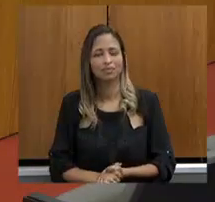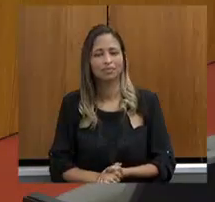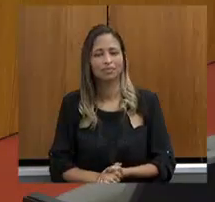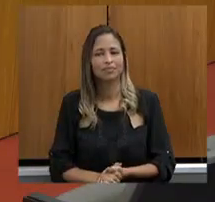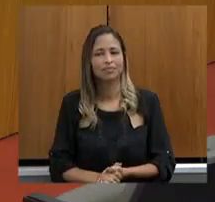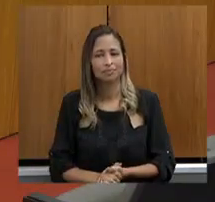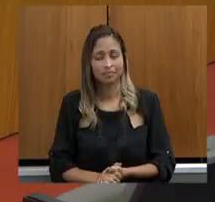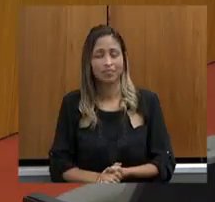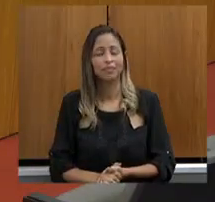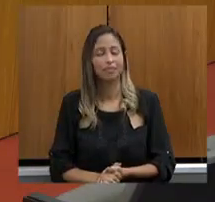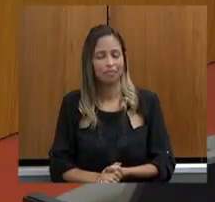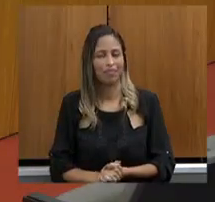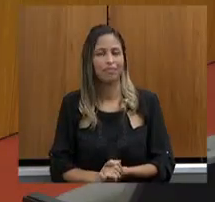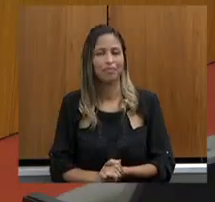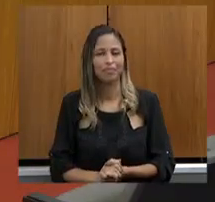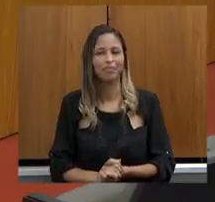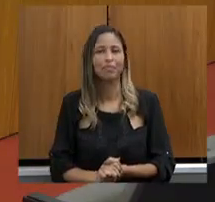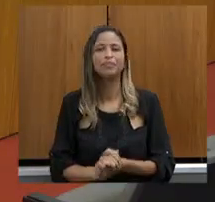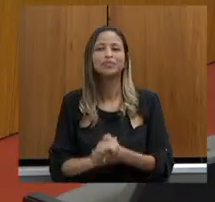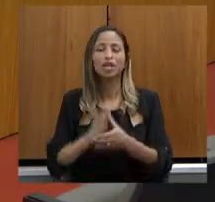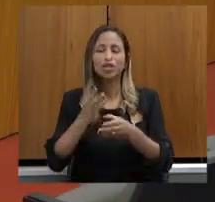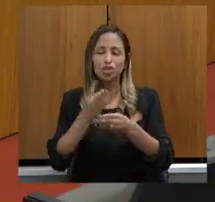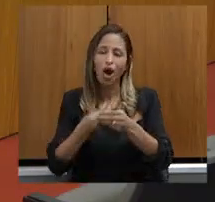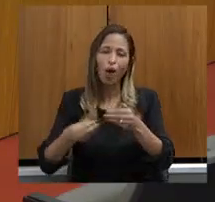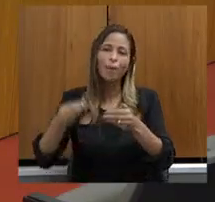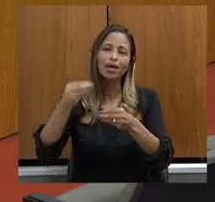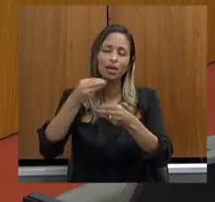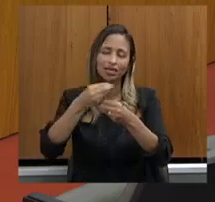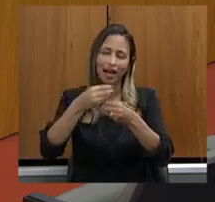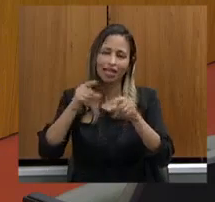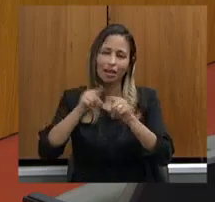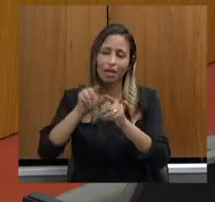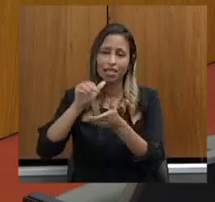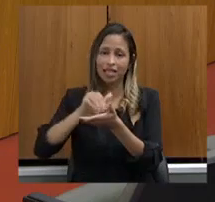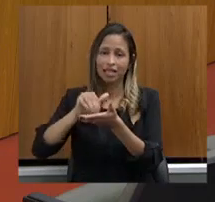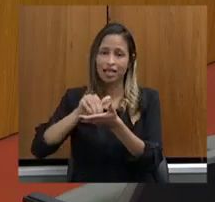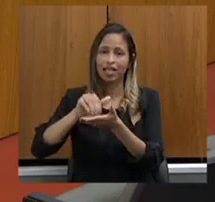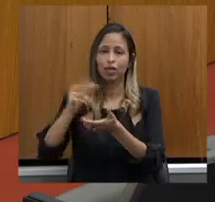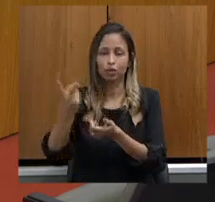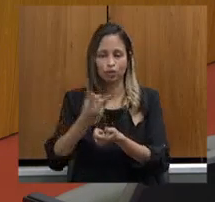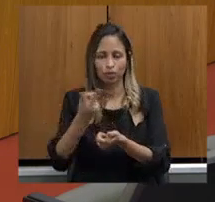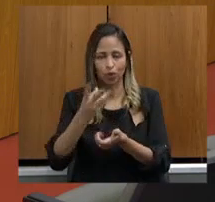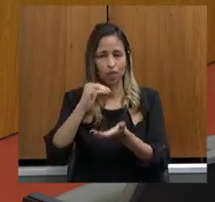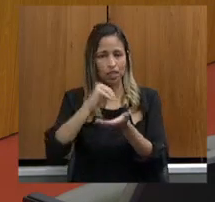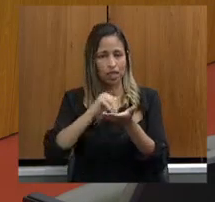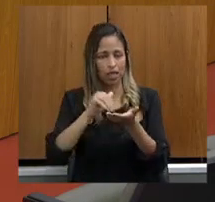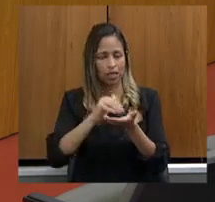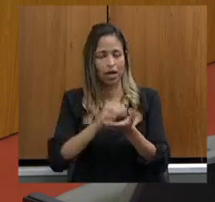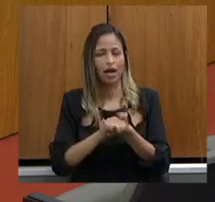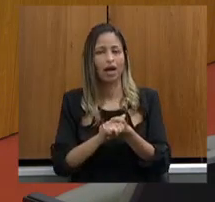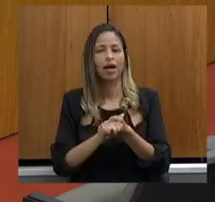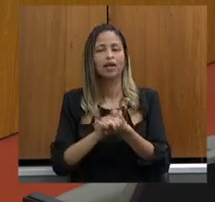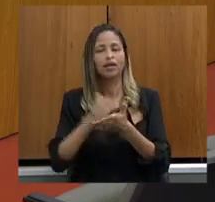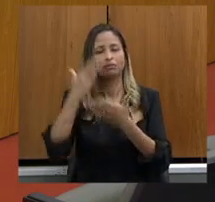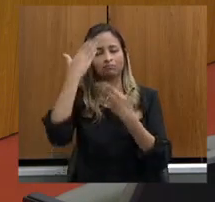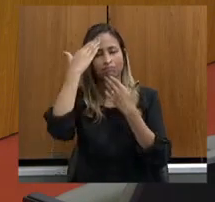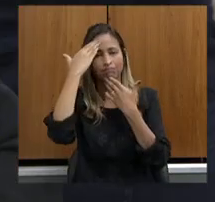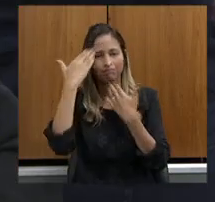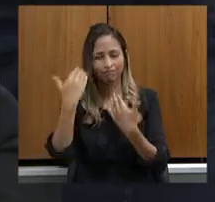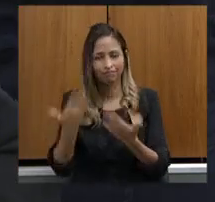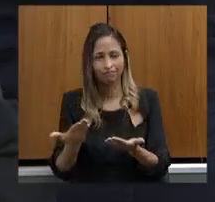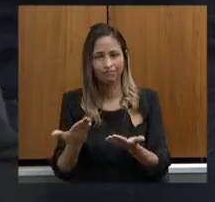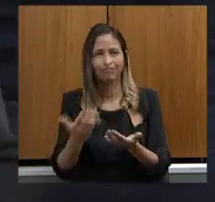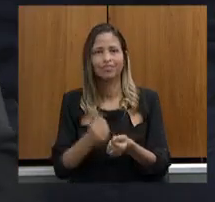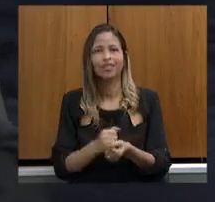só endossar aqui as palavras da secretaria Luiza de secretário ídolo e é uma palavra de agradecimento